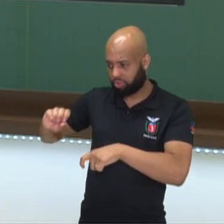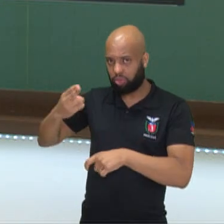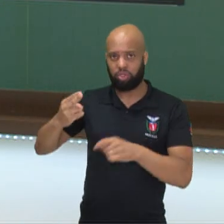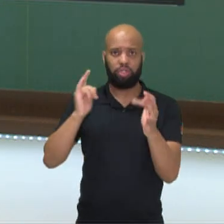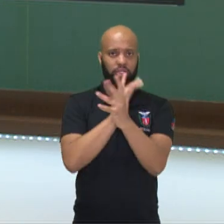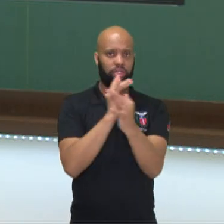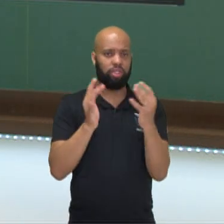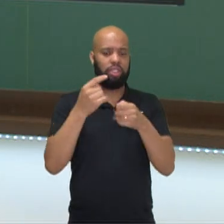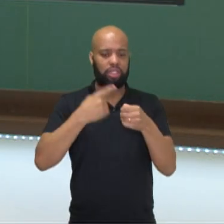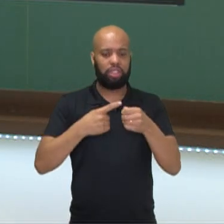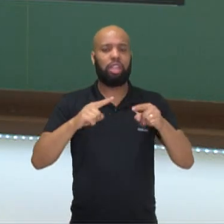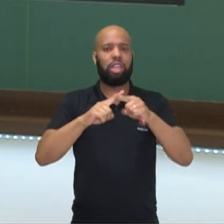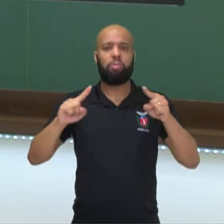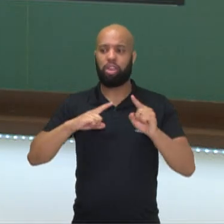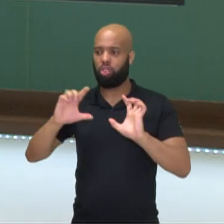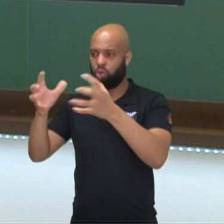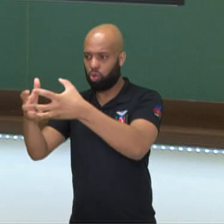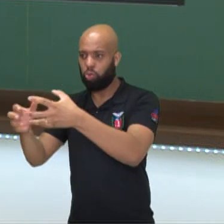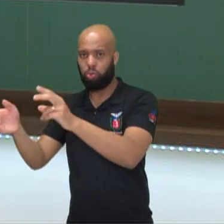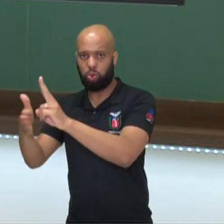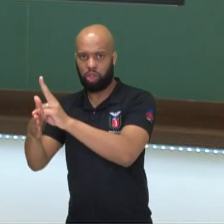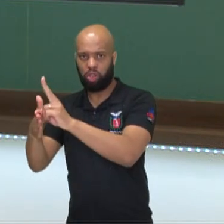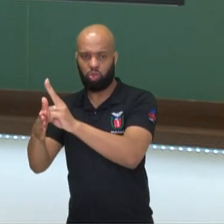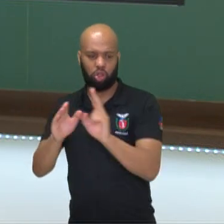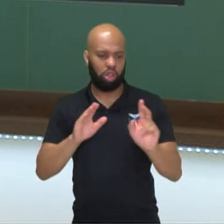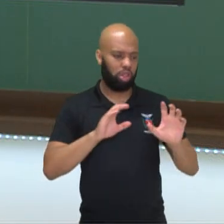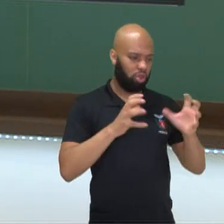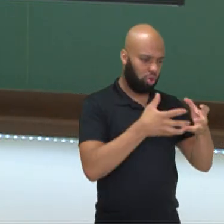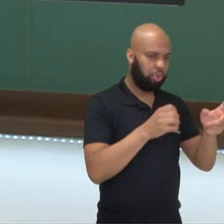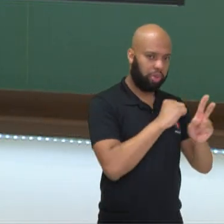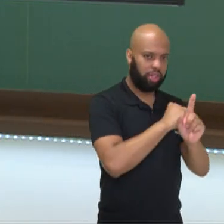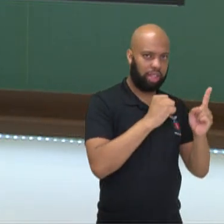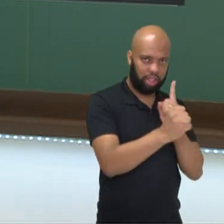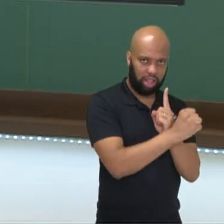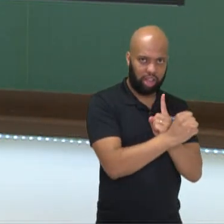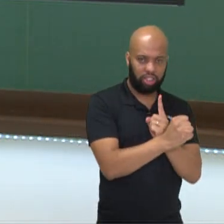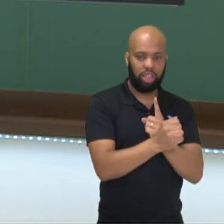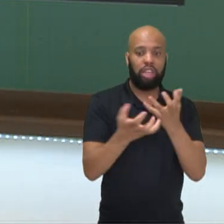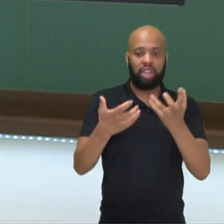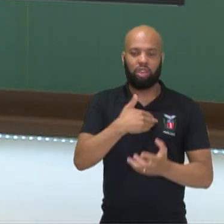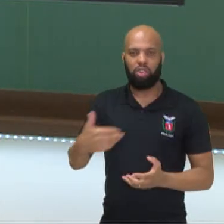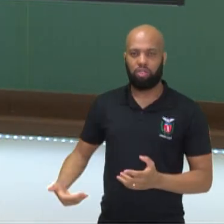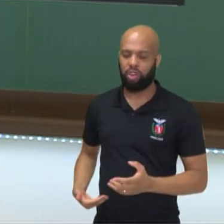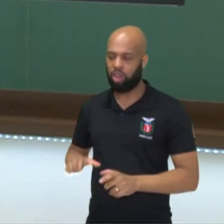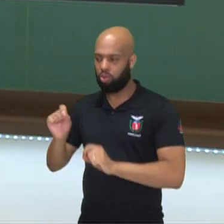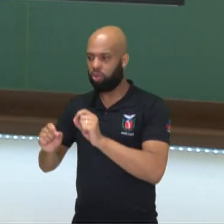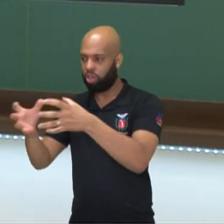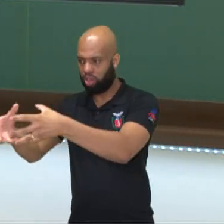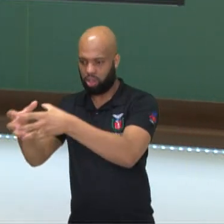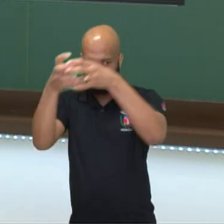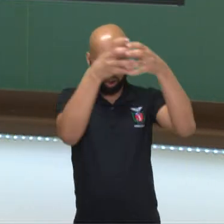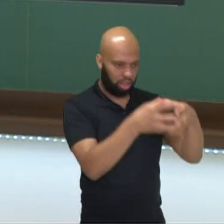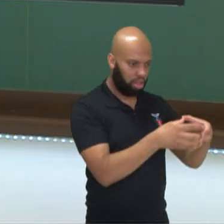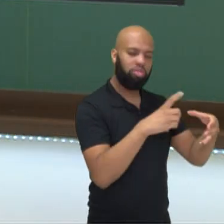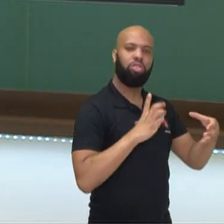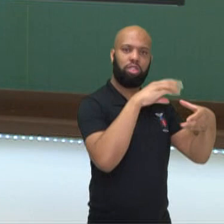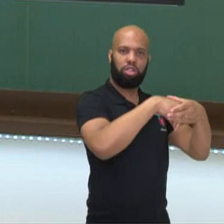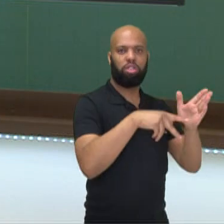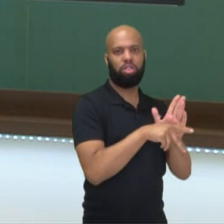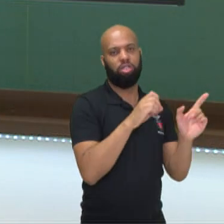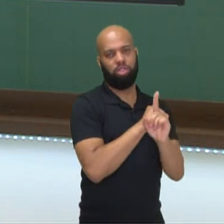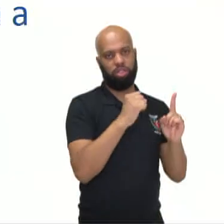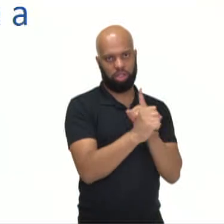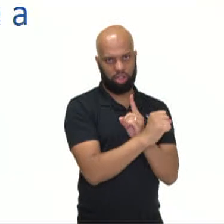ele deveria ser incorporado. O indígena deveria ajudar no desenvolvimento econômico do país. Os povos